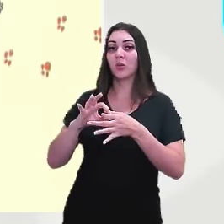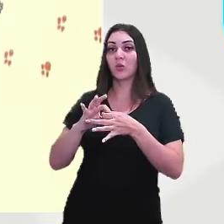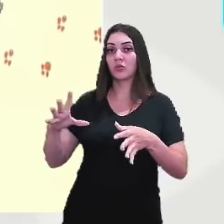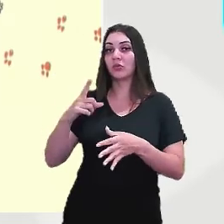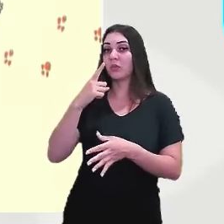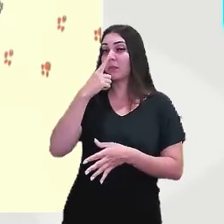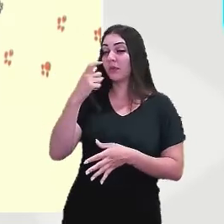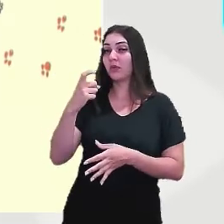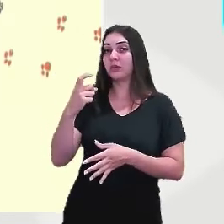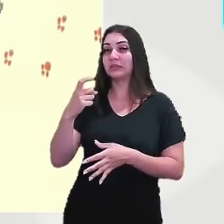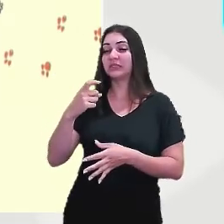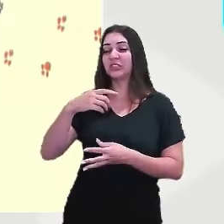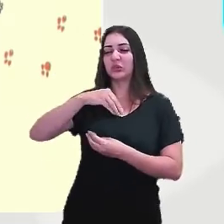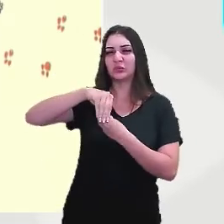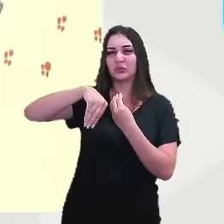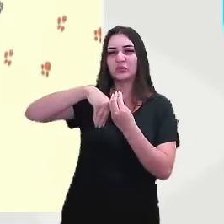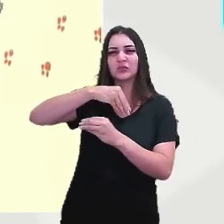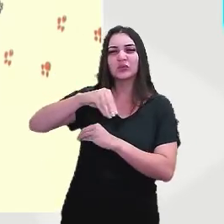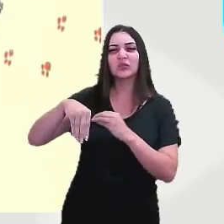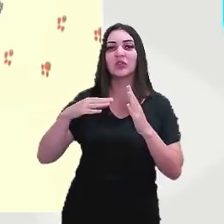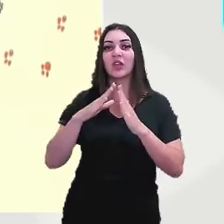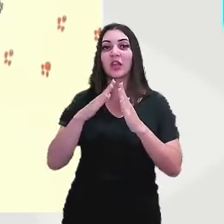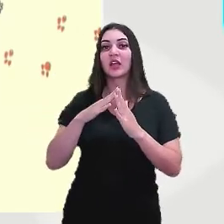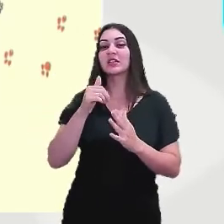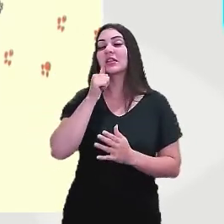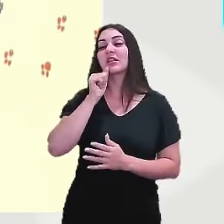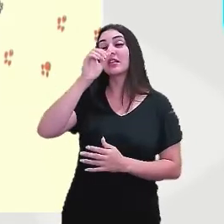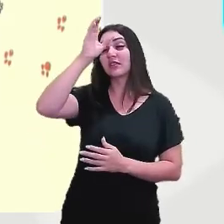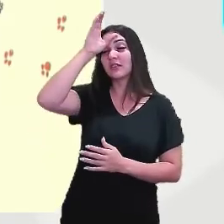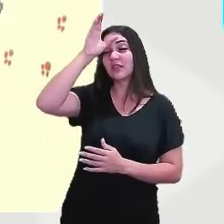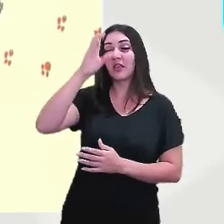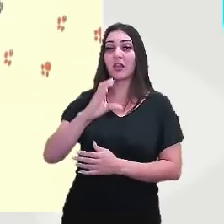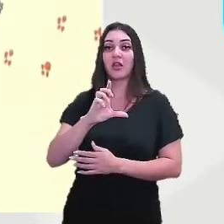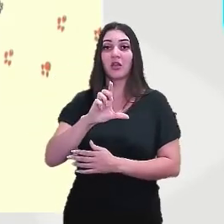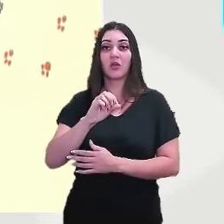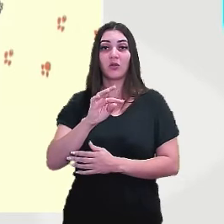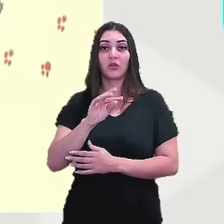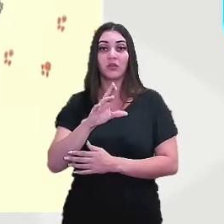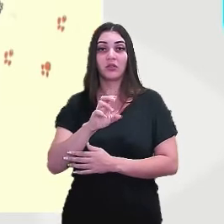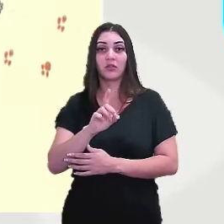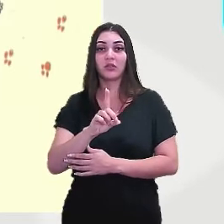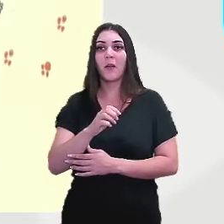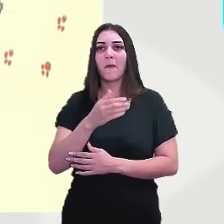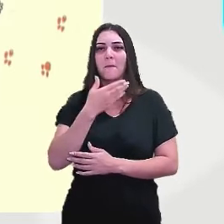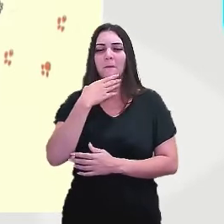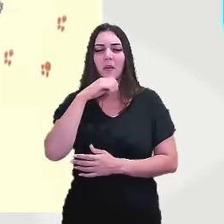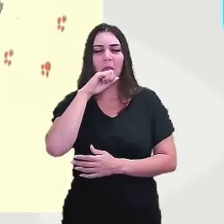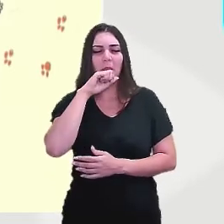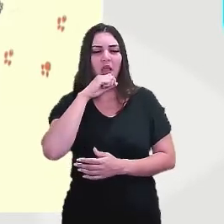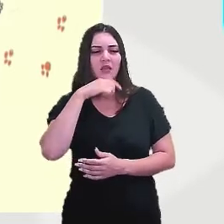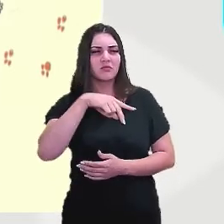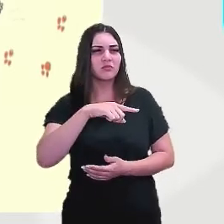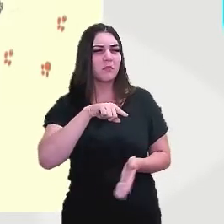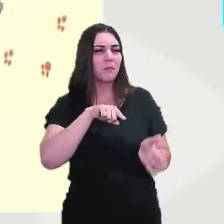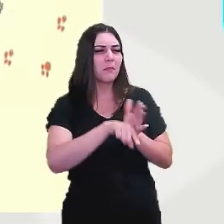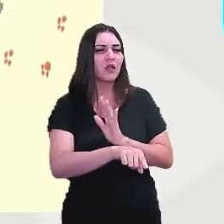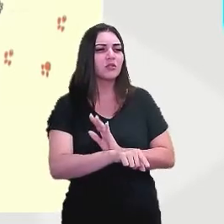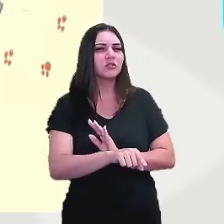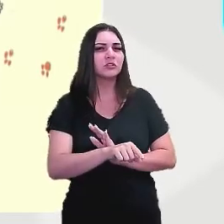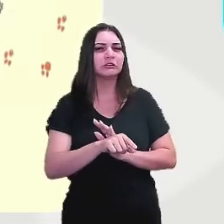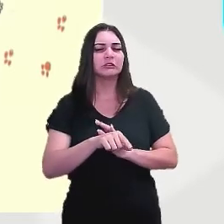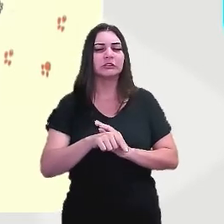e emporcalhou a calça da tia Clotilde. Aí meu pai veio e foi logo perguntando na frente de